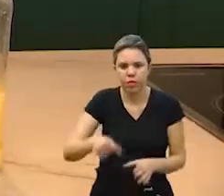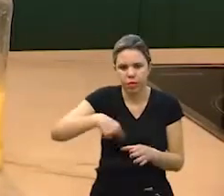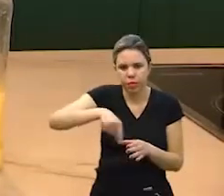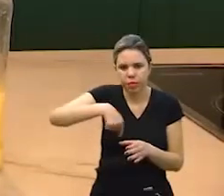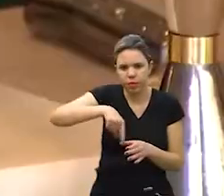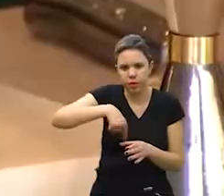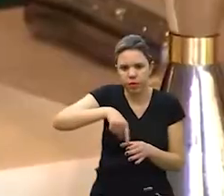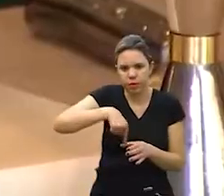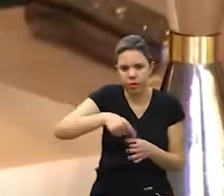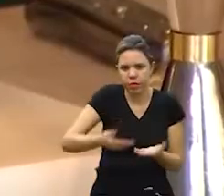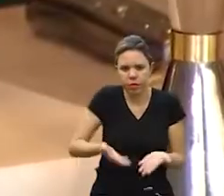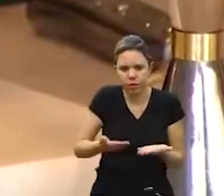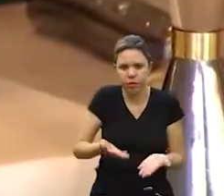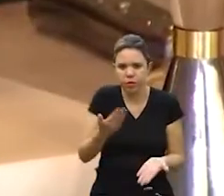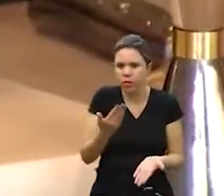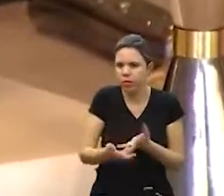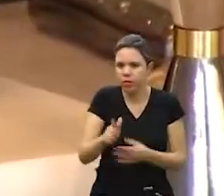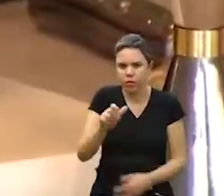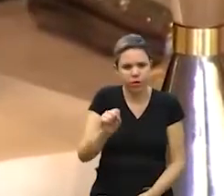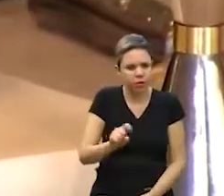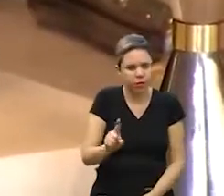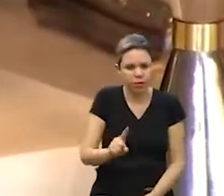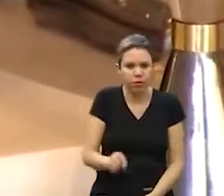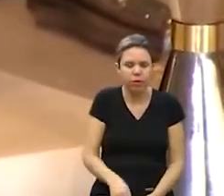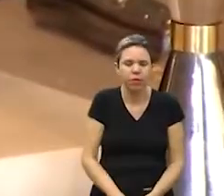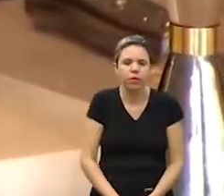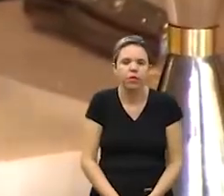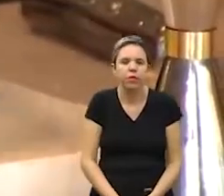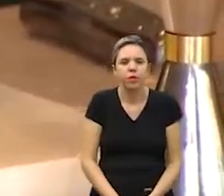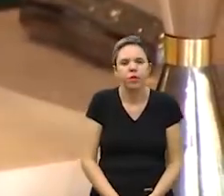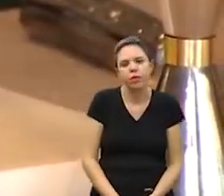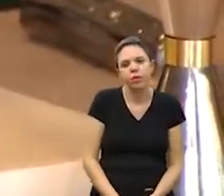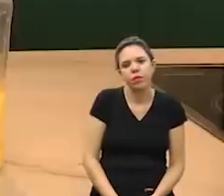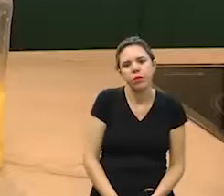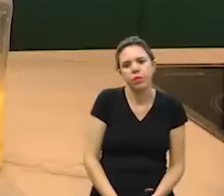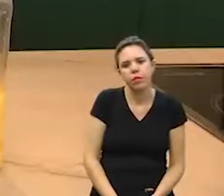Mexa levemente para não perder o gás.